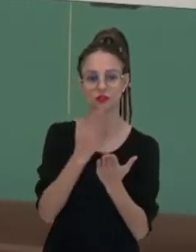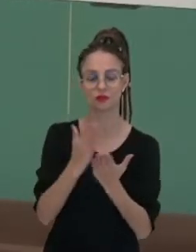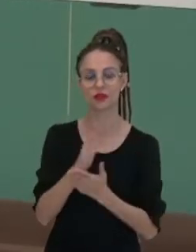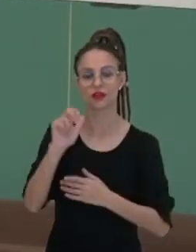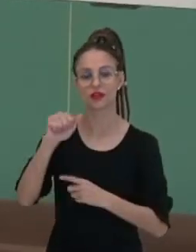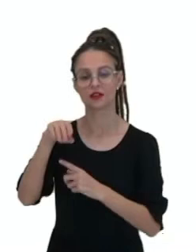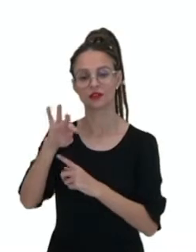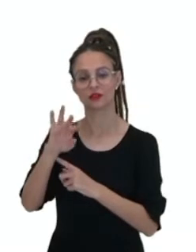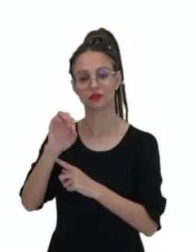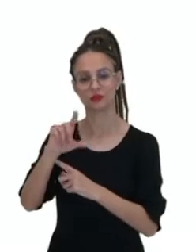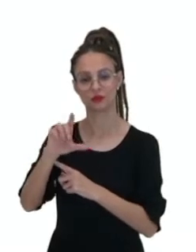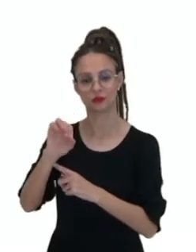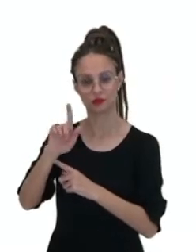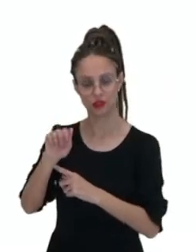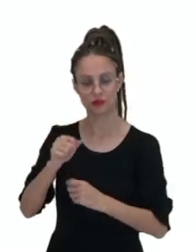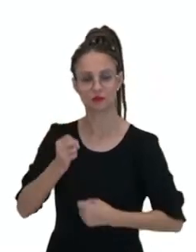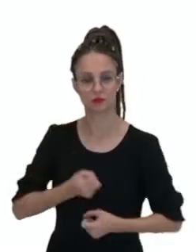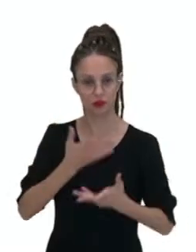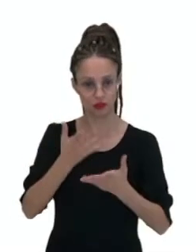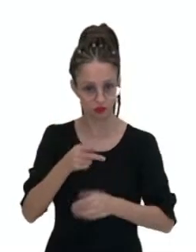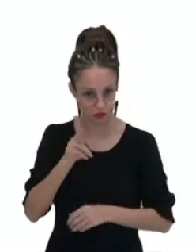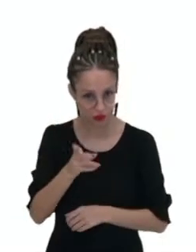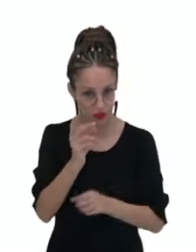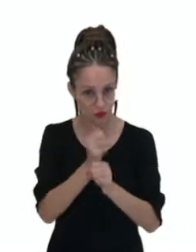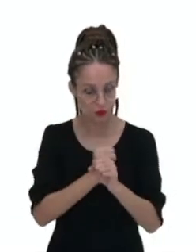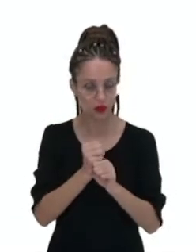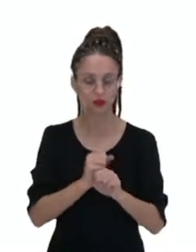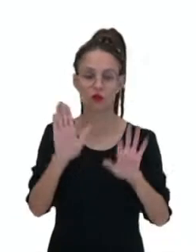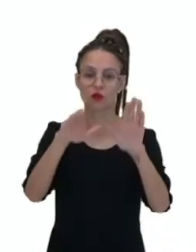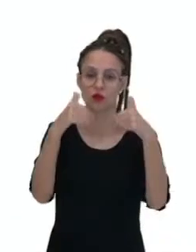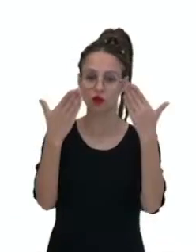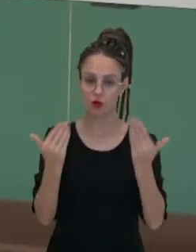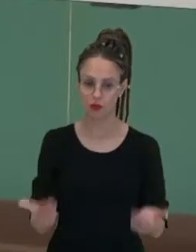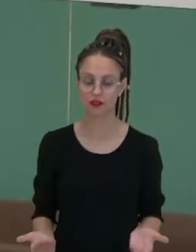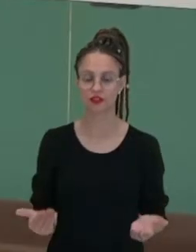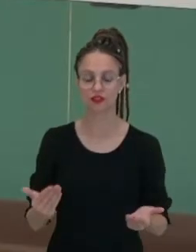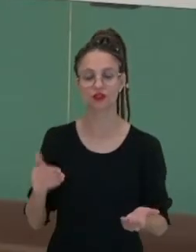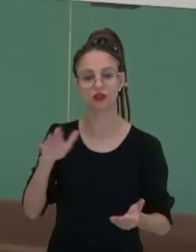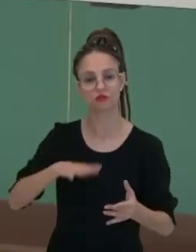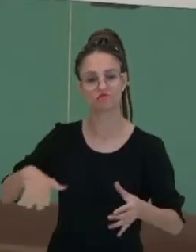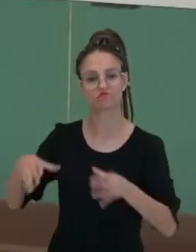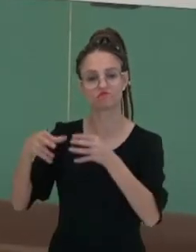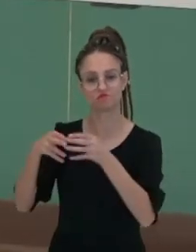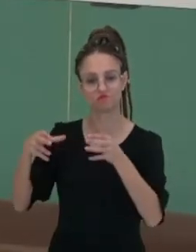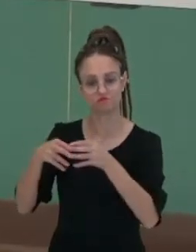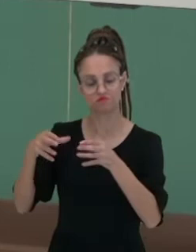Poética. Nesse mesmo ano foi homenageado pela Academia Brasileira de Letras.